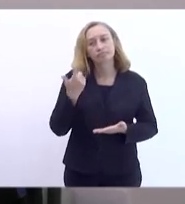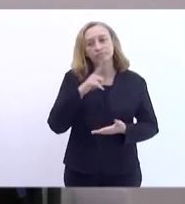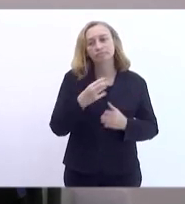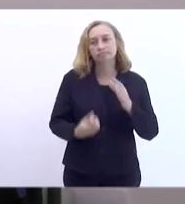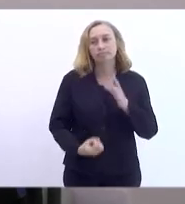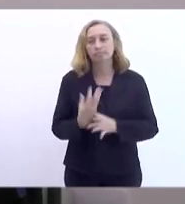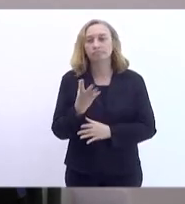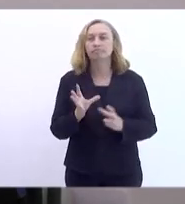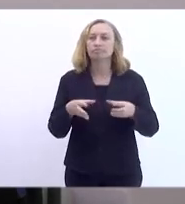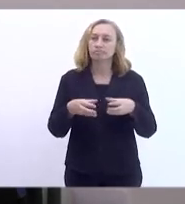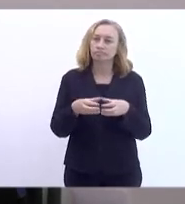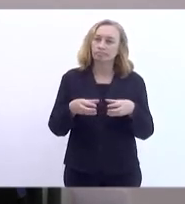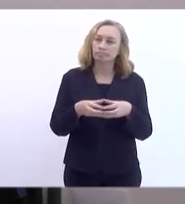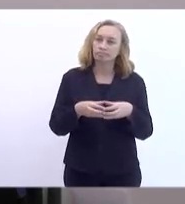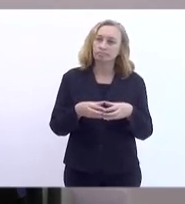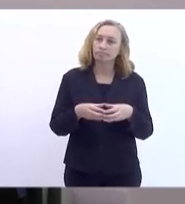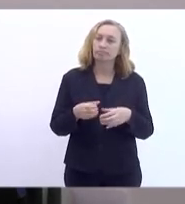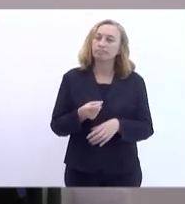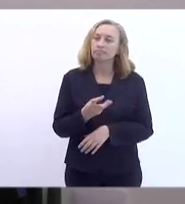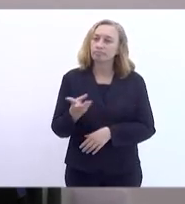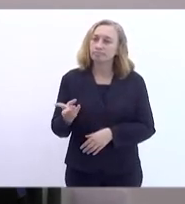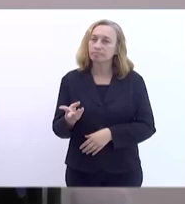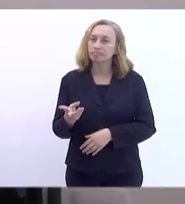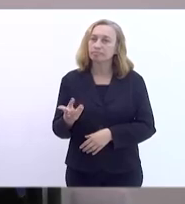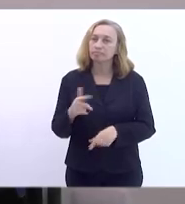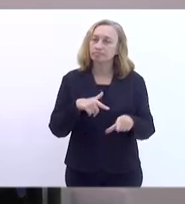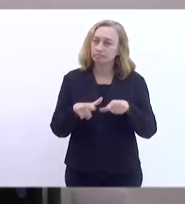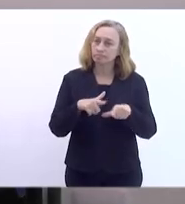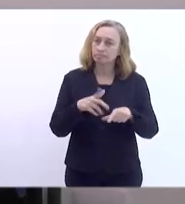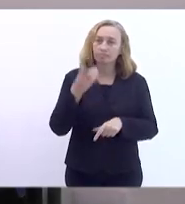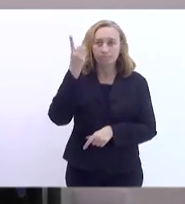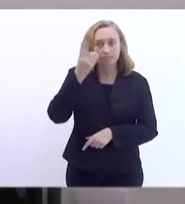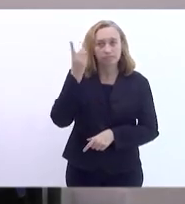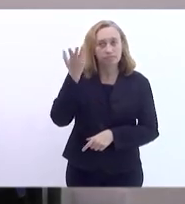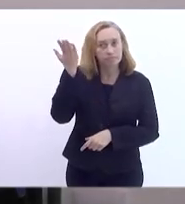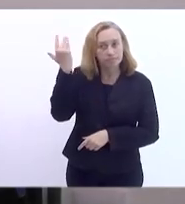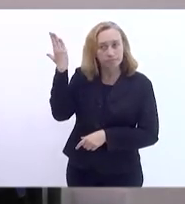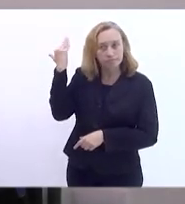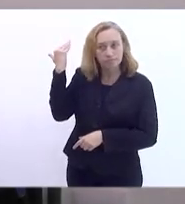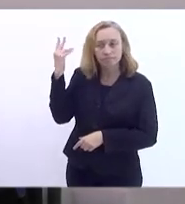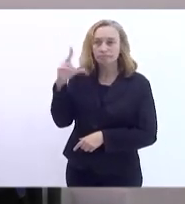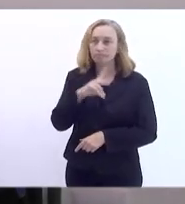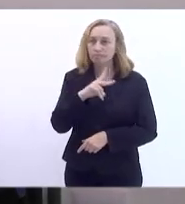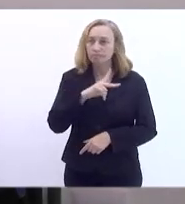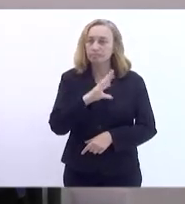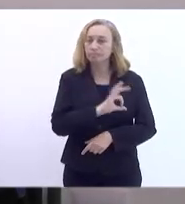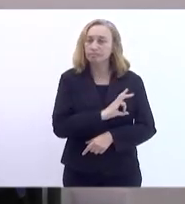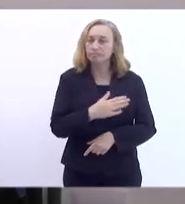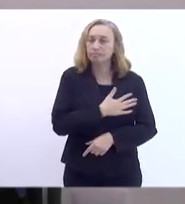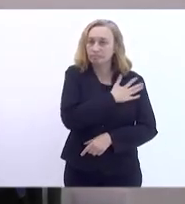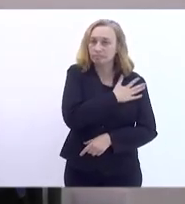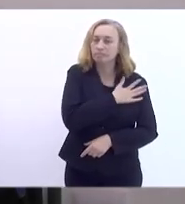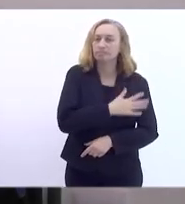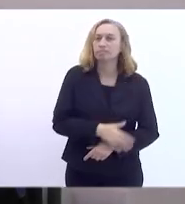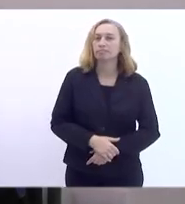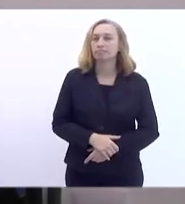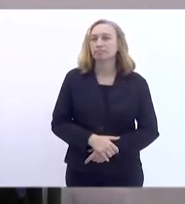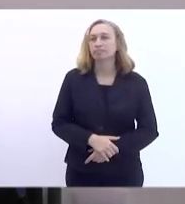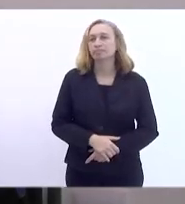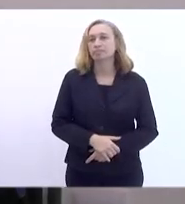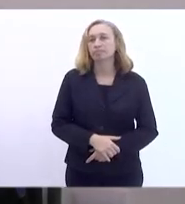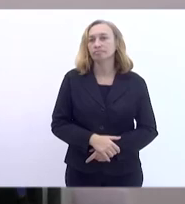produzir enquanto comissão enquanto trabalho dos citados anteriormente da própria Polícia Militar terá que ser dito